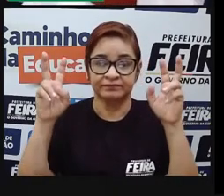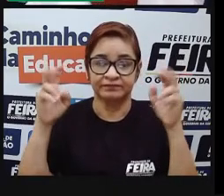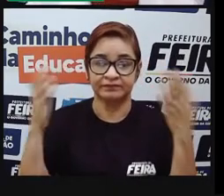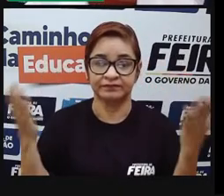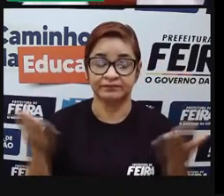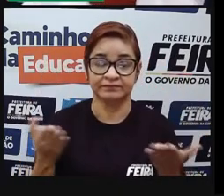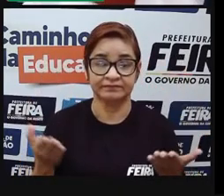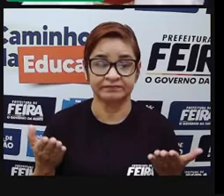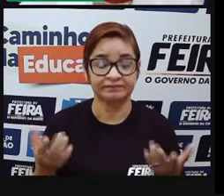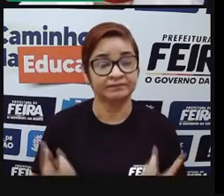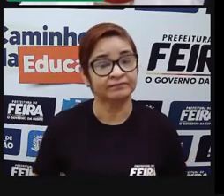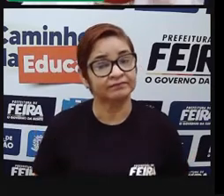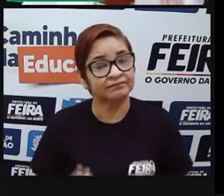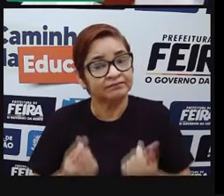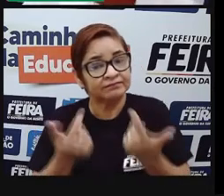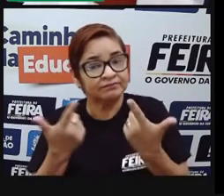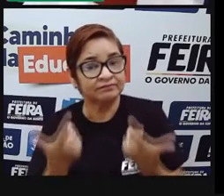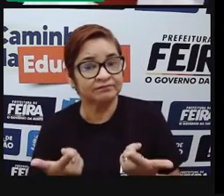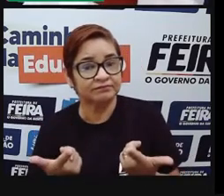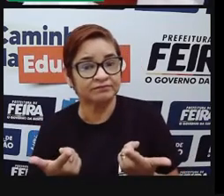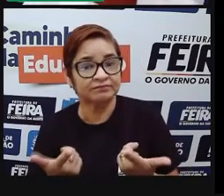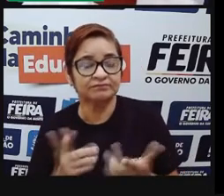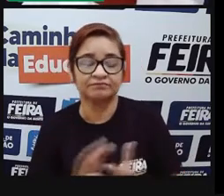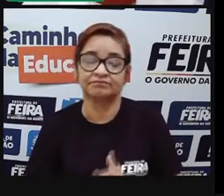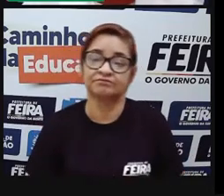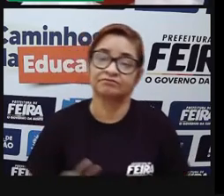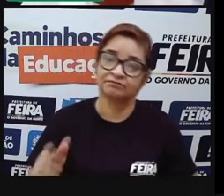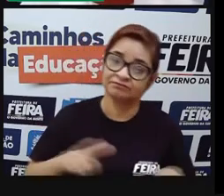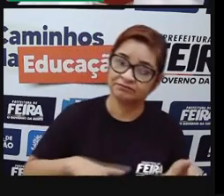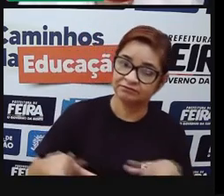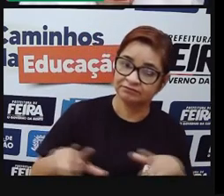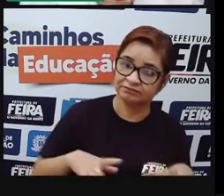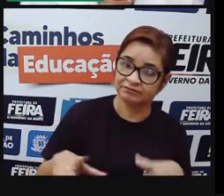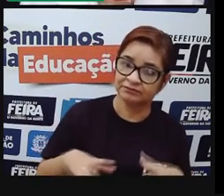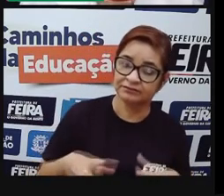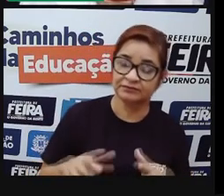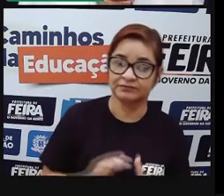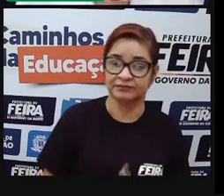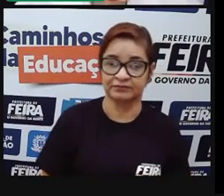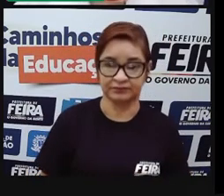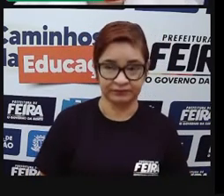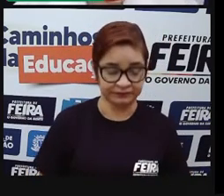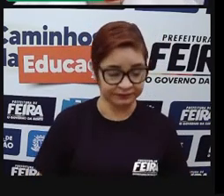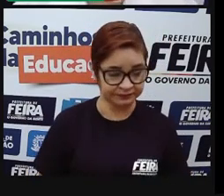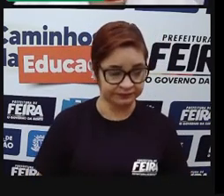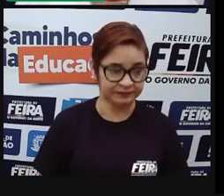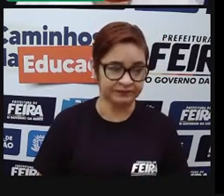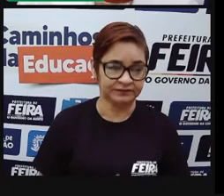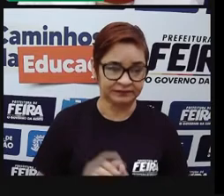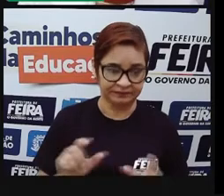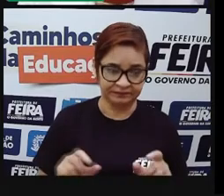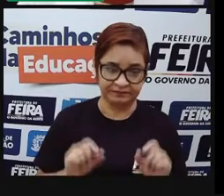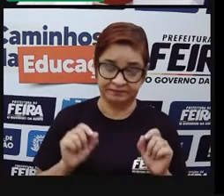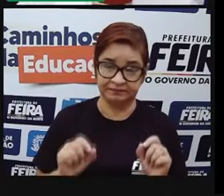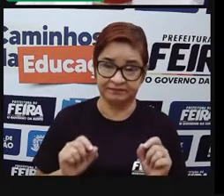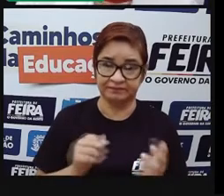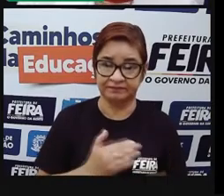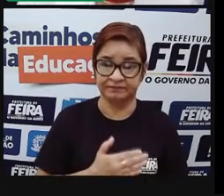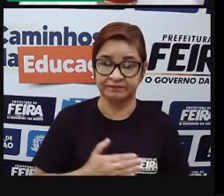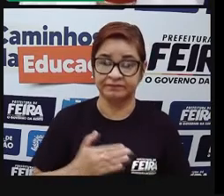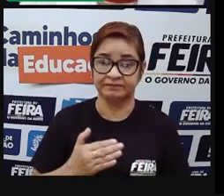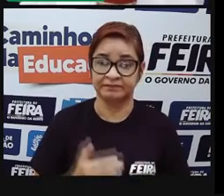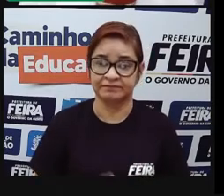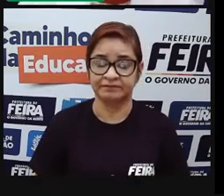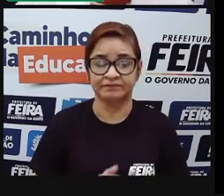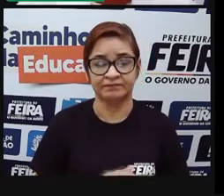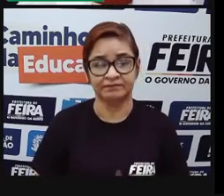em economia sobre trabalho tá bom i i para começar